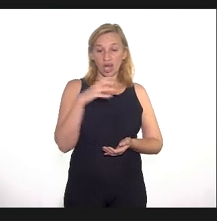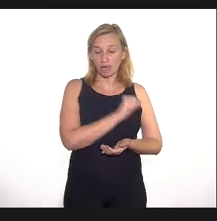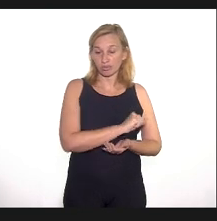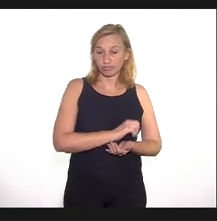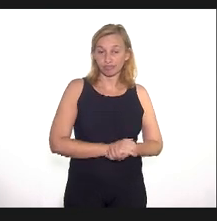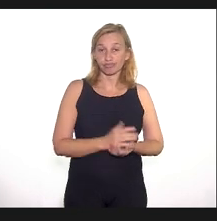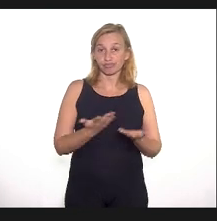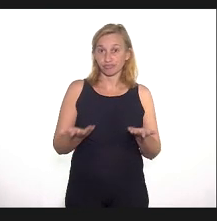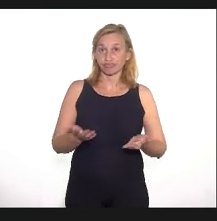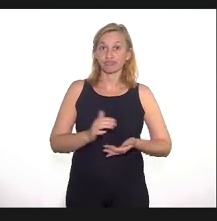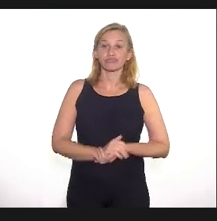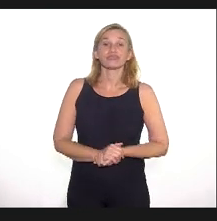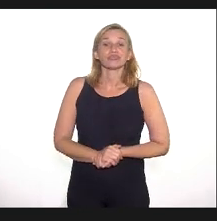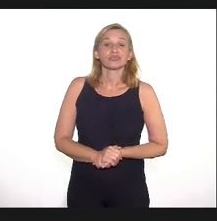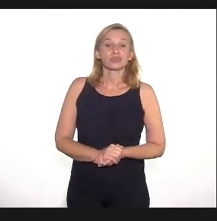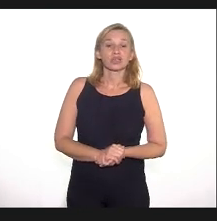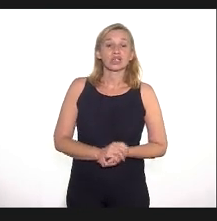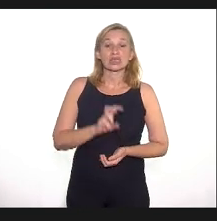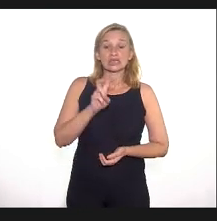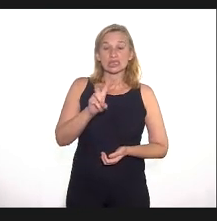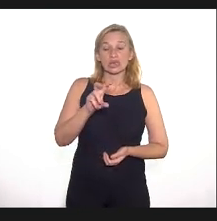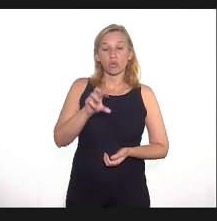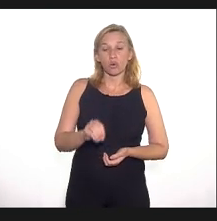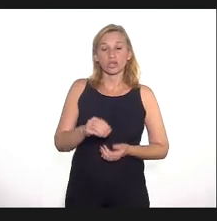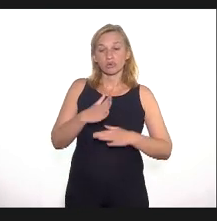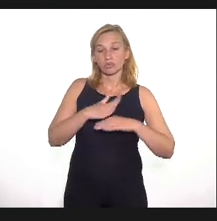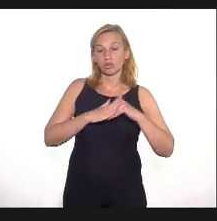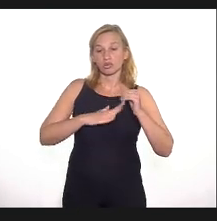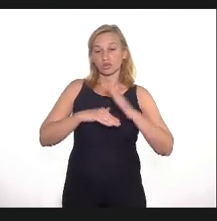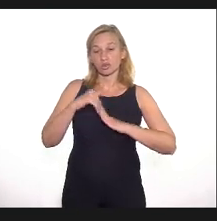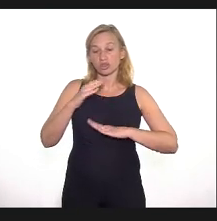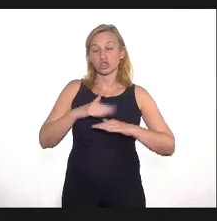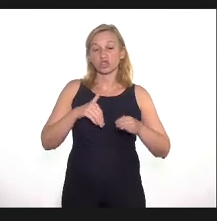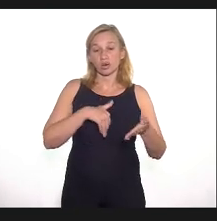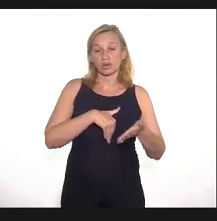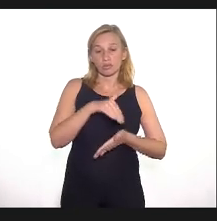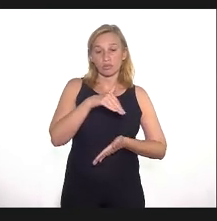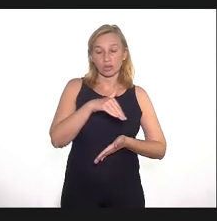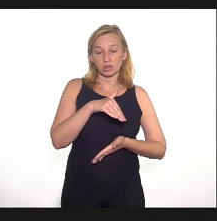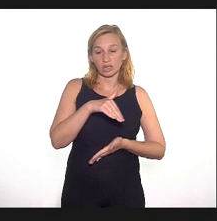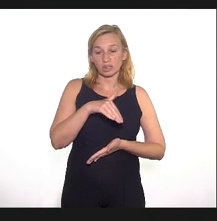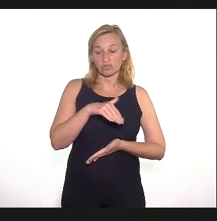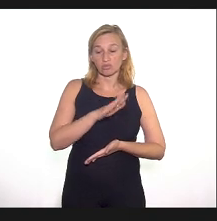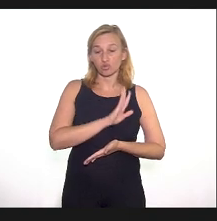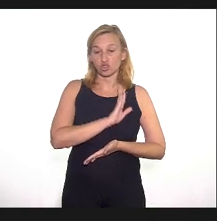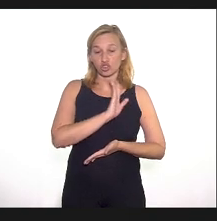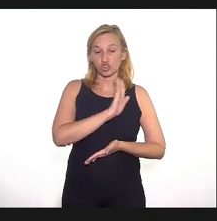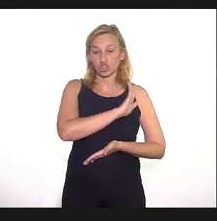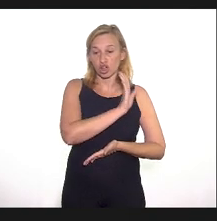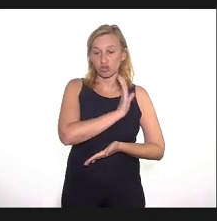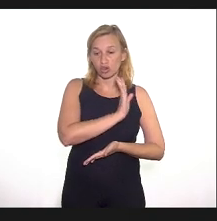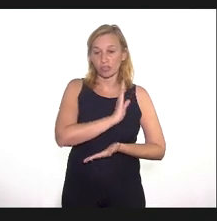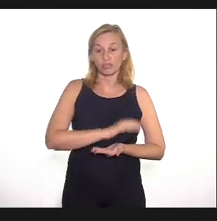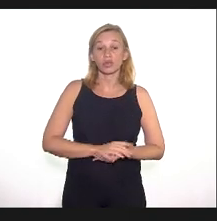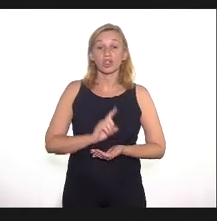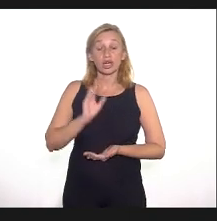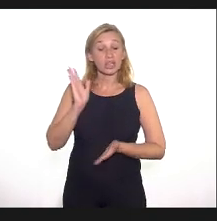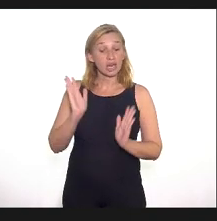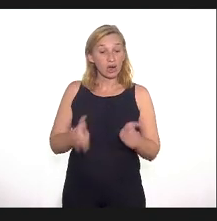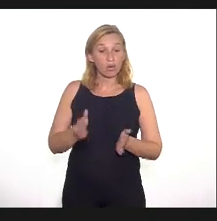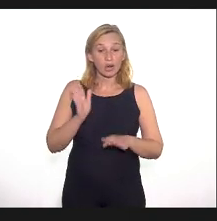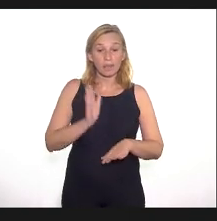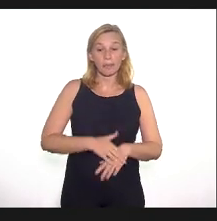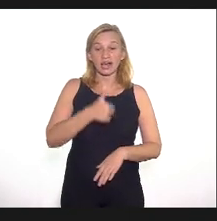imediatamente. Ou seja, 50 profissionais já foram mandados para o olho da rua e agora mais